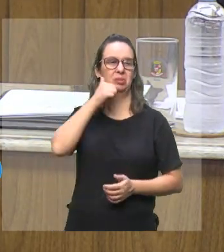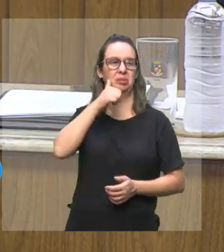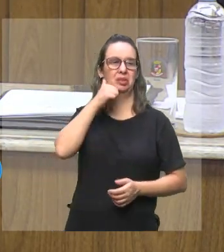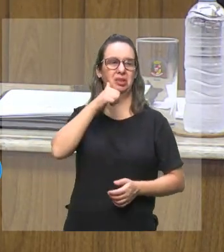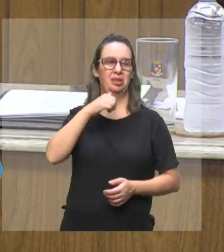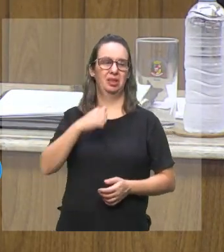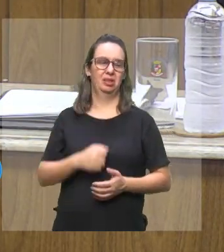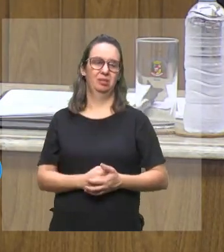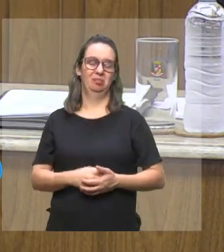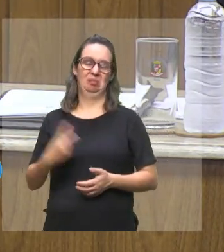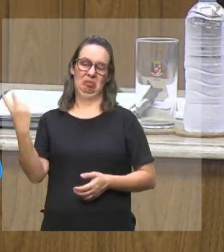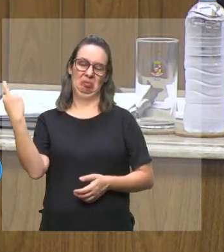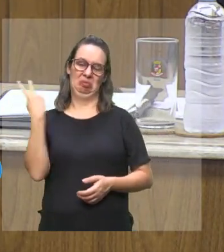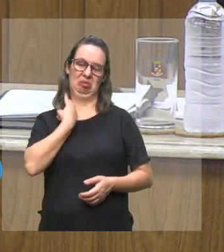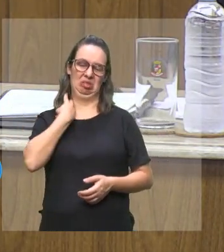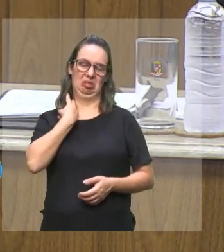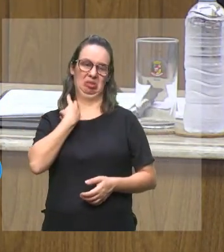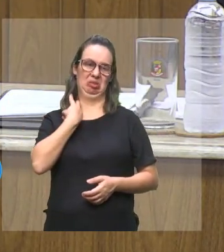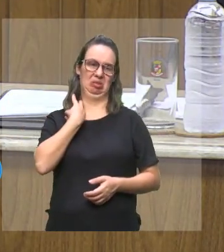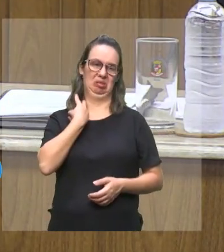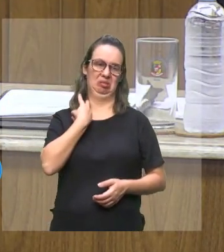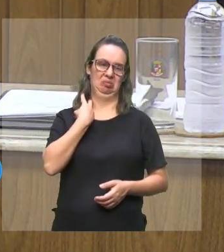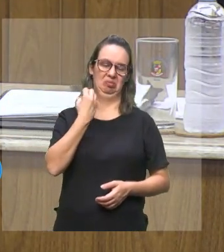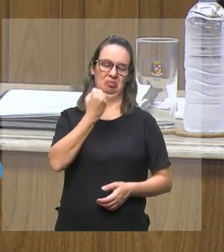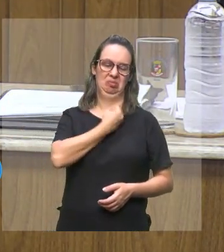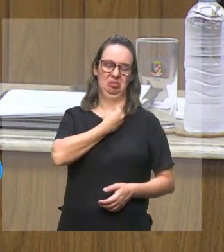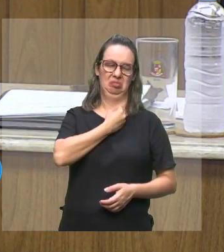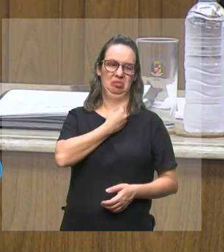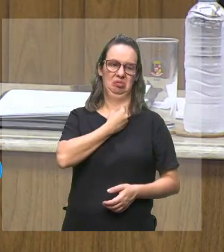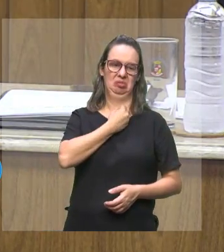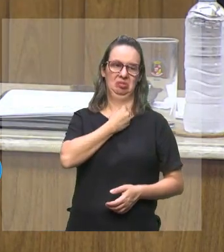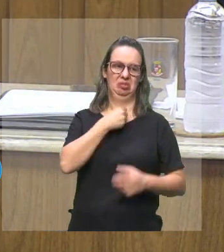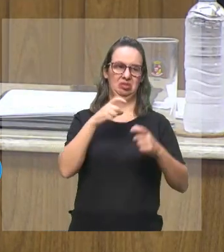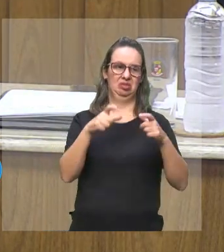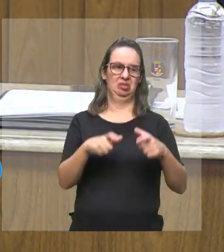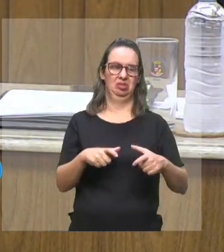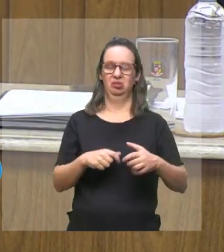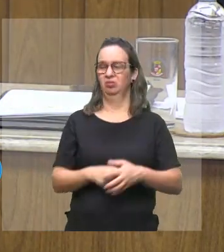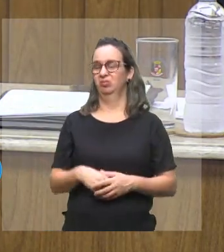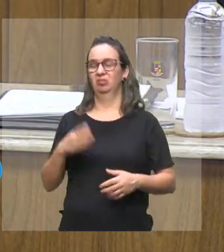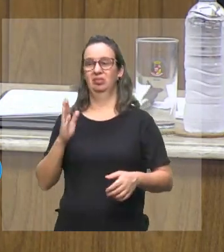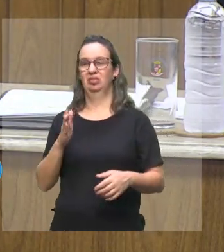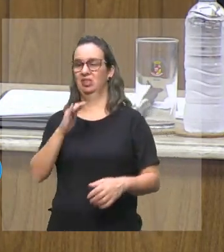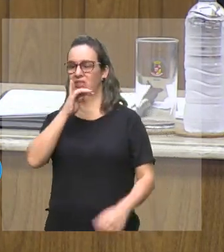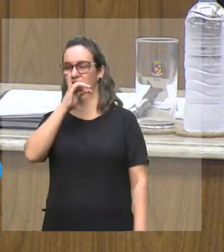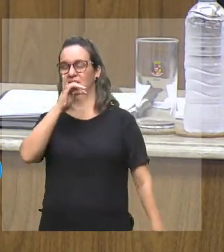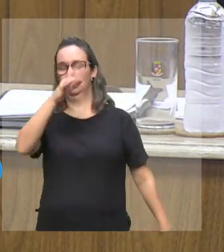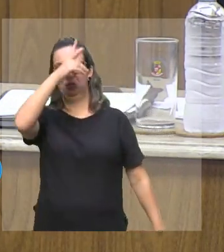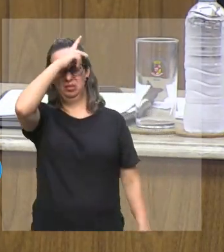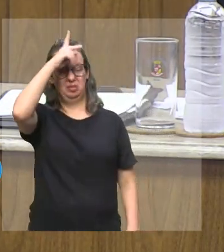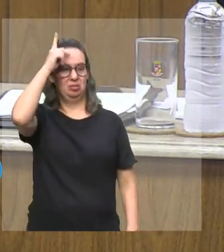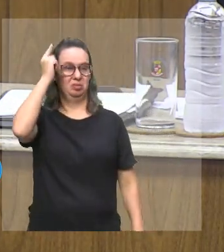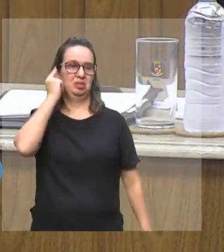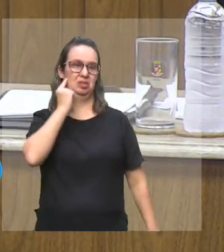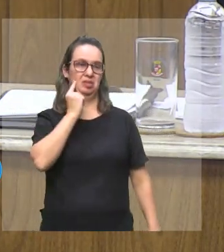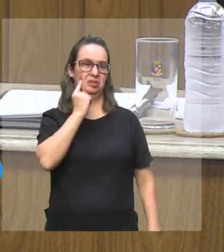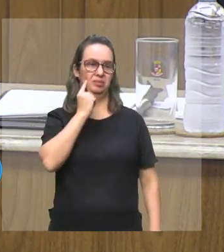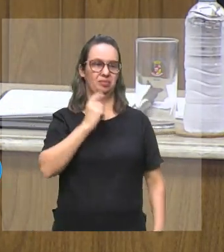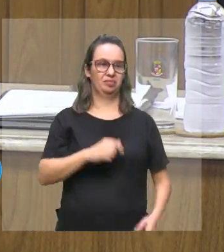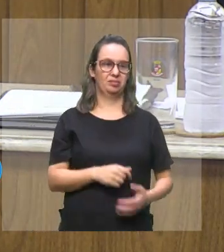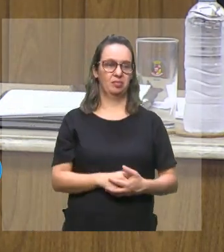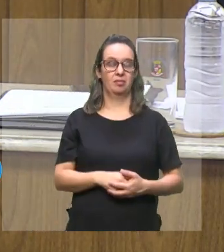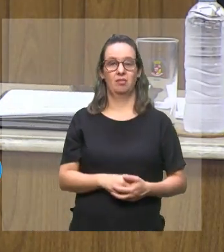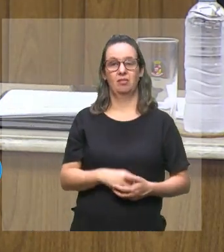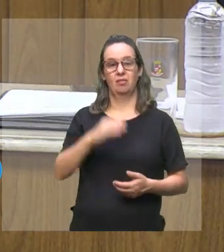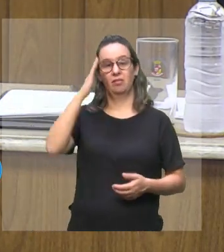um homicídio naquele lugar. E a população já procurou o prefeito, já tentou conversar com o prefeito para ver se faz